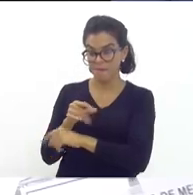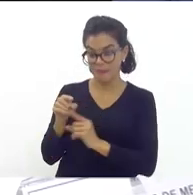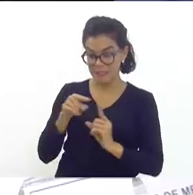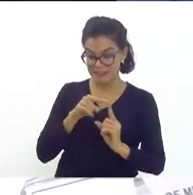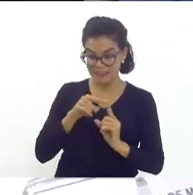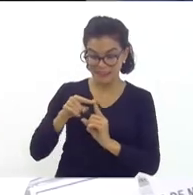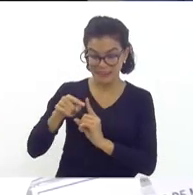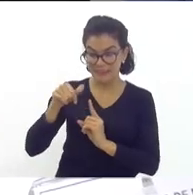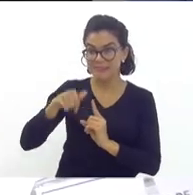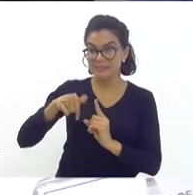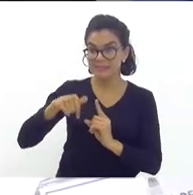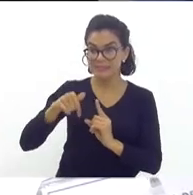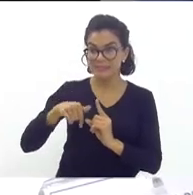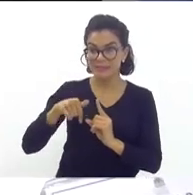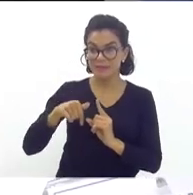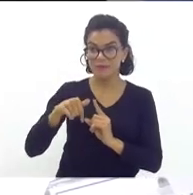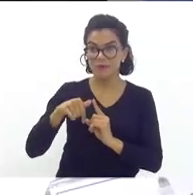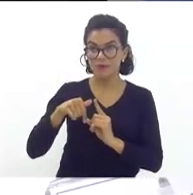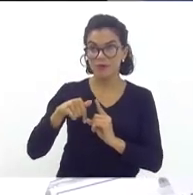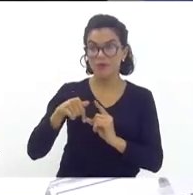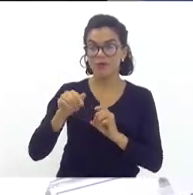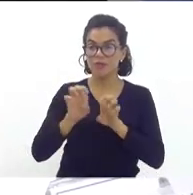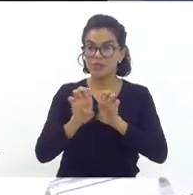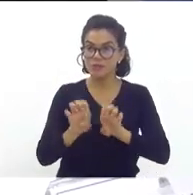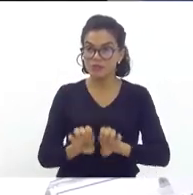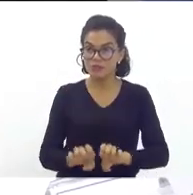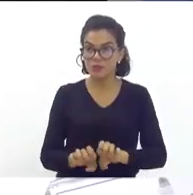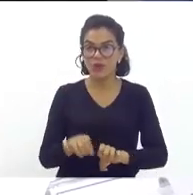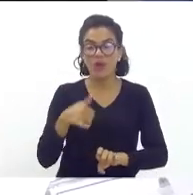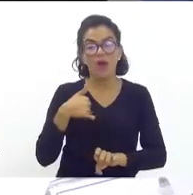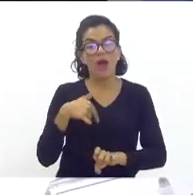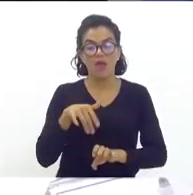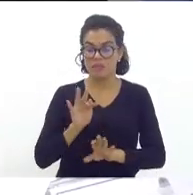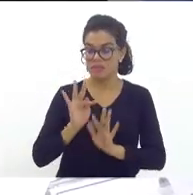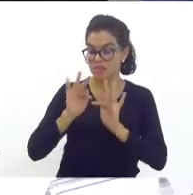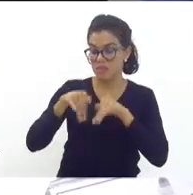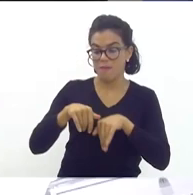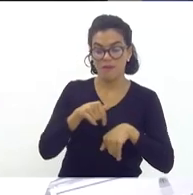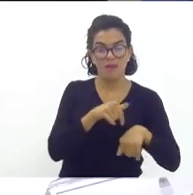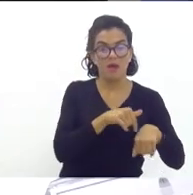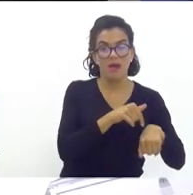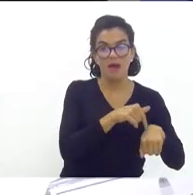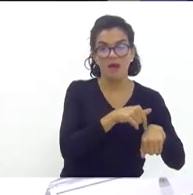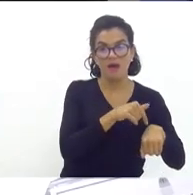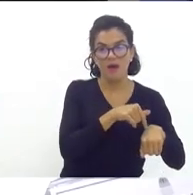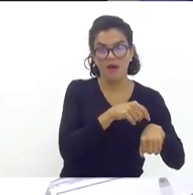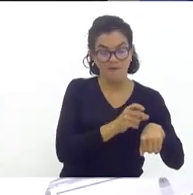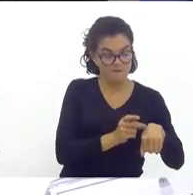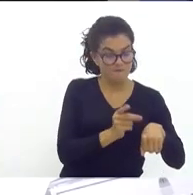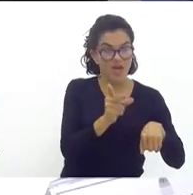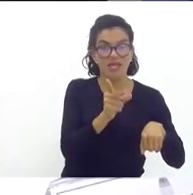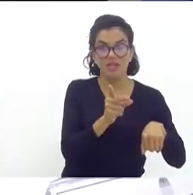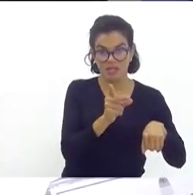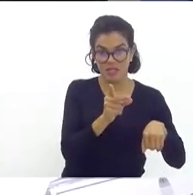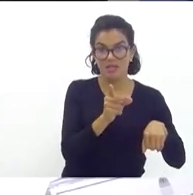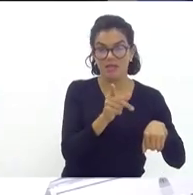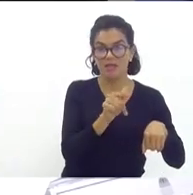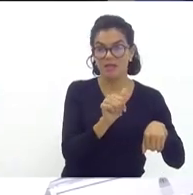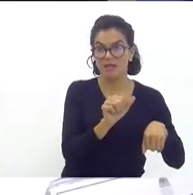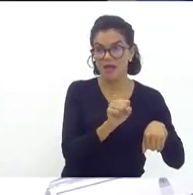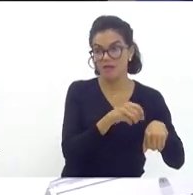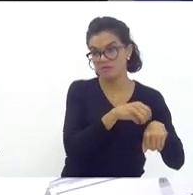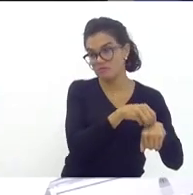de arranjo a gente vai da agência ela termina nesse ponto da construção de gás que a Nature vende o gás para o gás